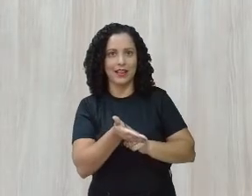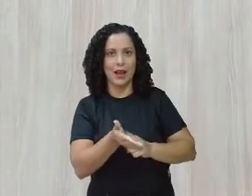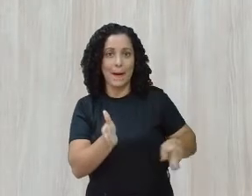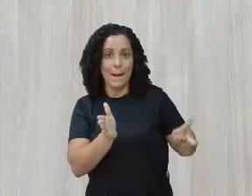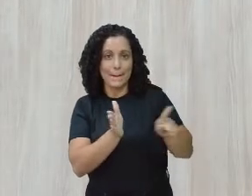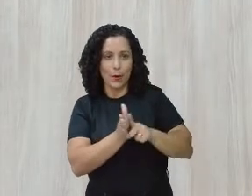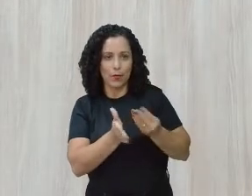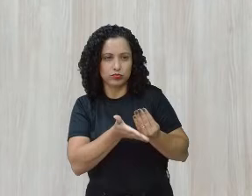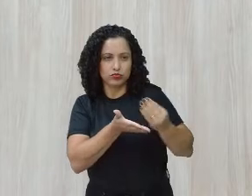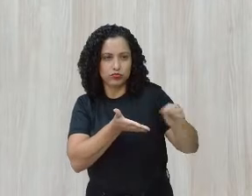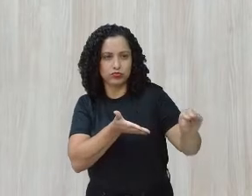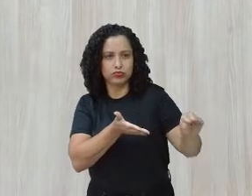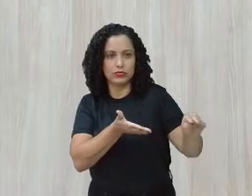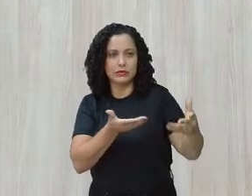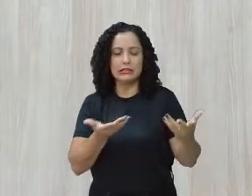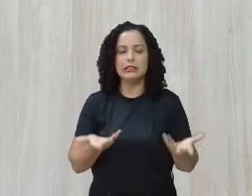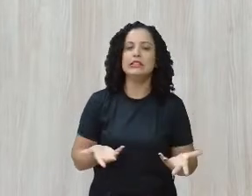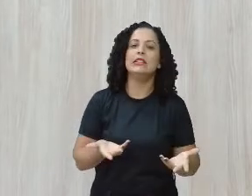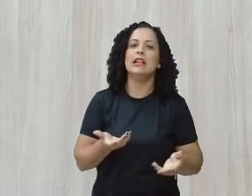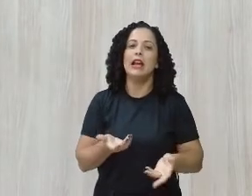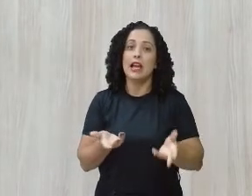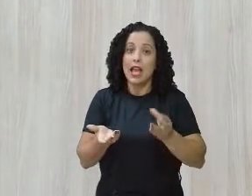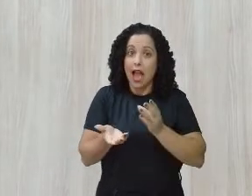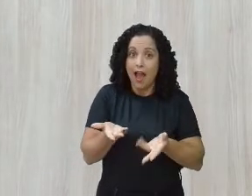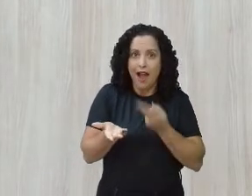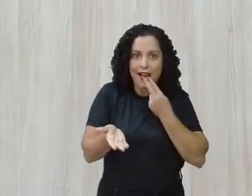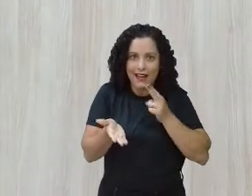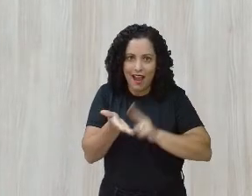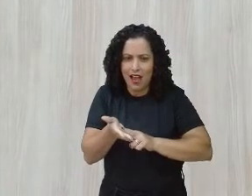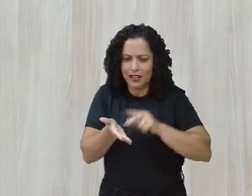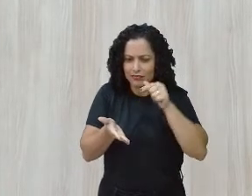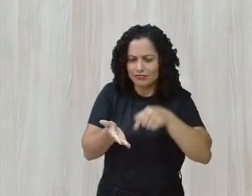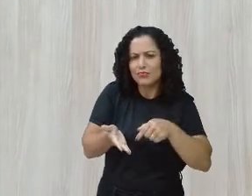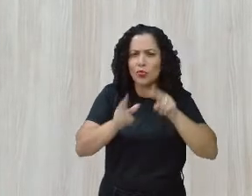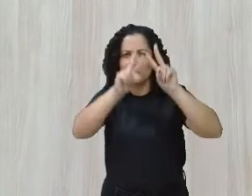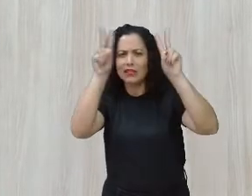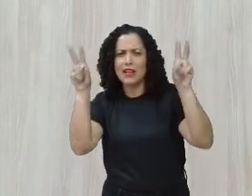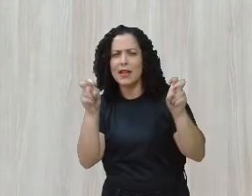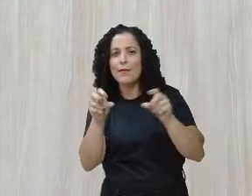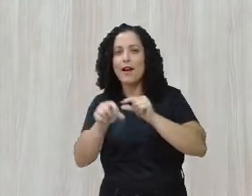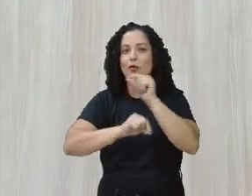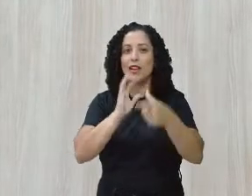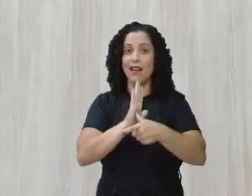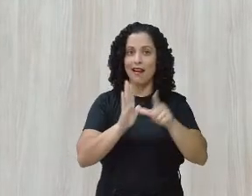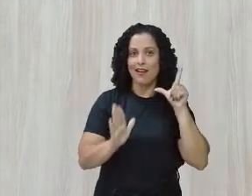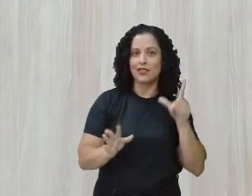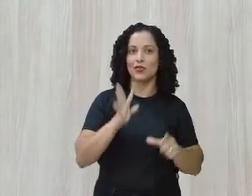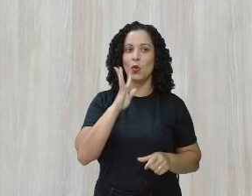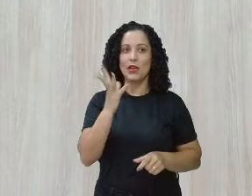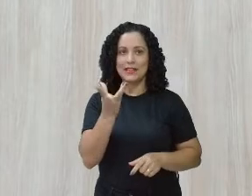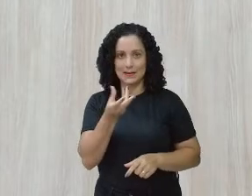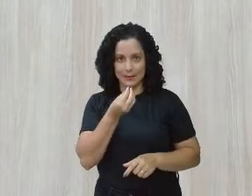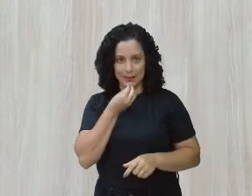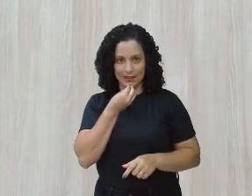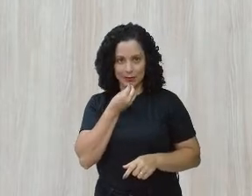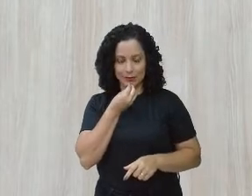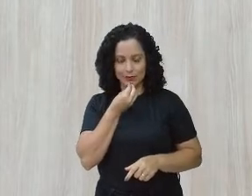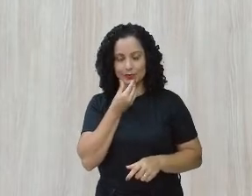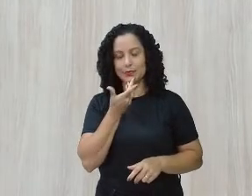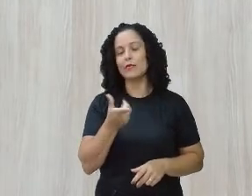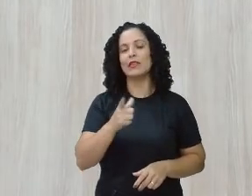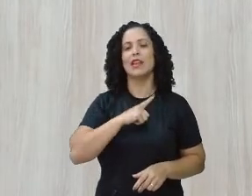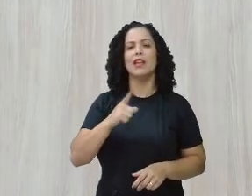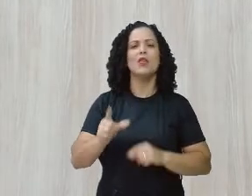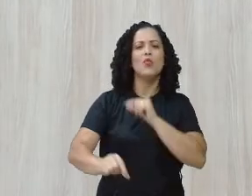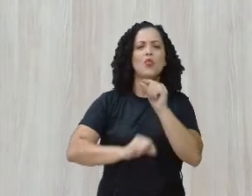assunto que a gente nunca começa a estudar em branco, né? A gente sempre tem aí um conhecimento prévio, alguma cartinha que você